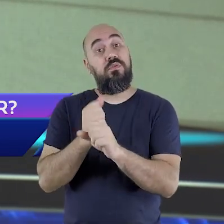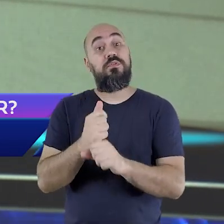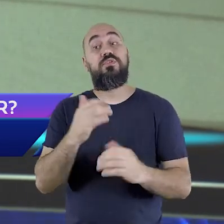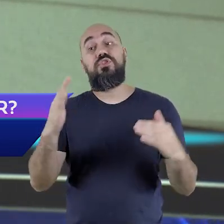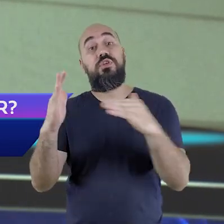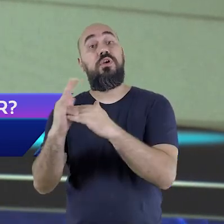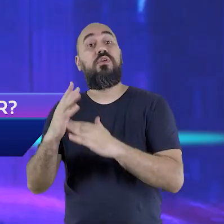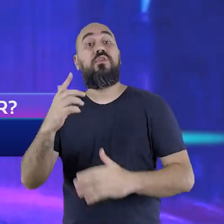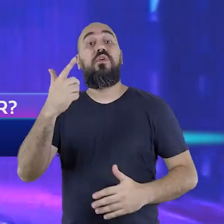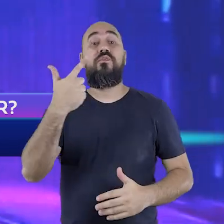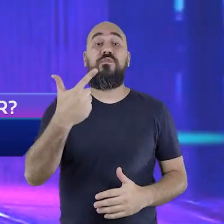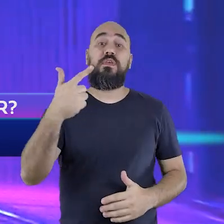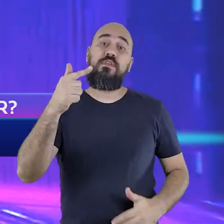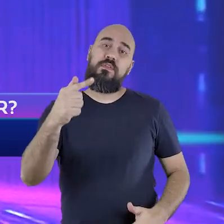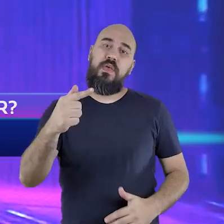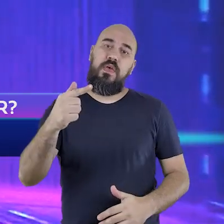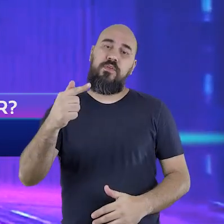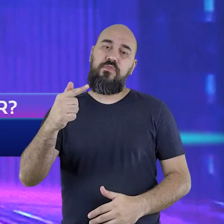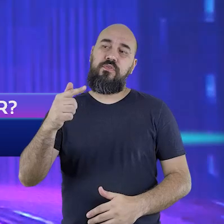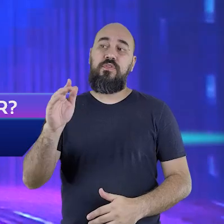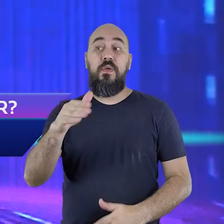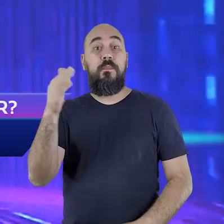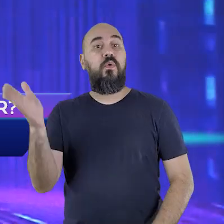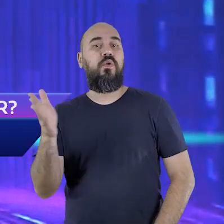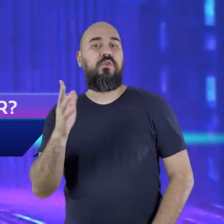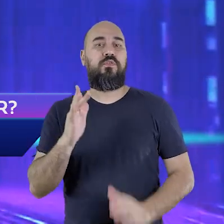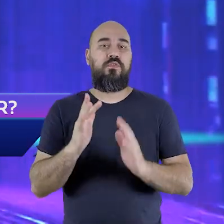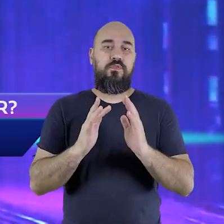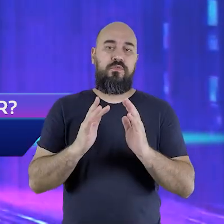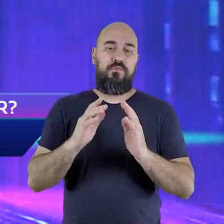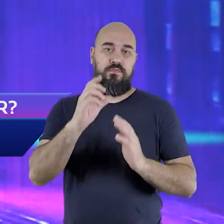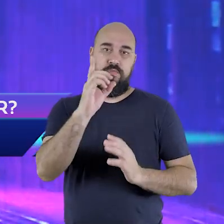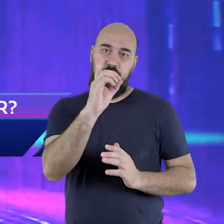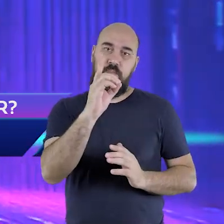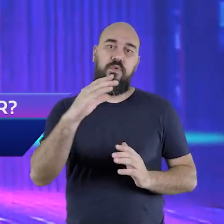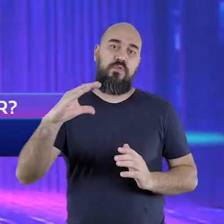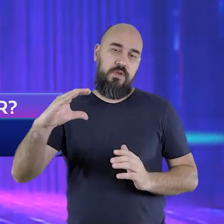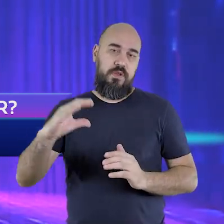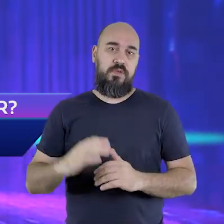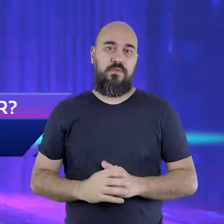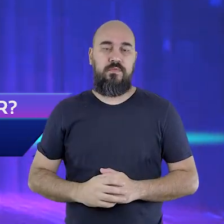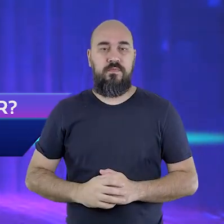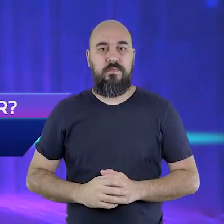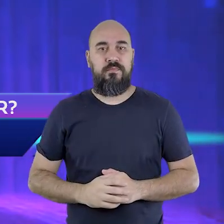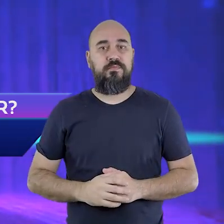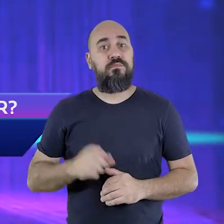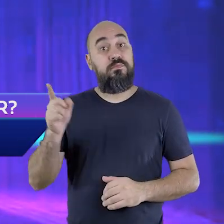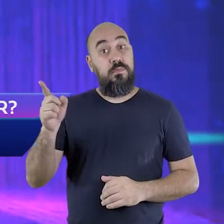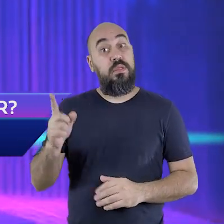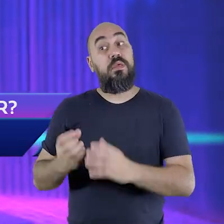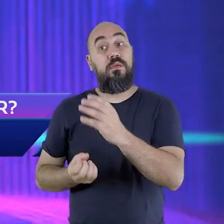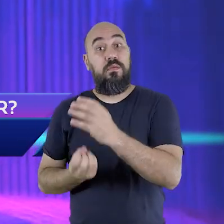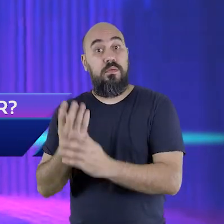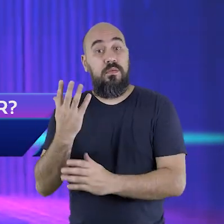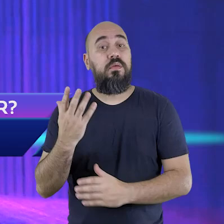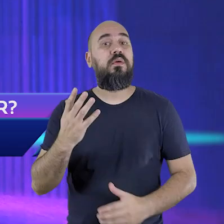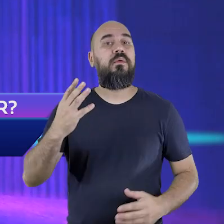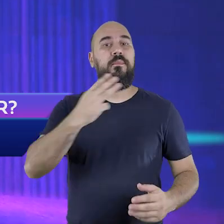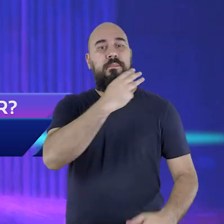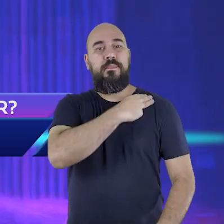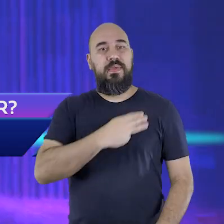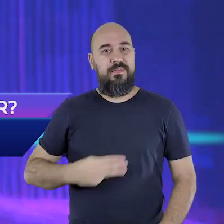Cristo. De acordo com a Bíblia, nesta data seria o aparecimento do